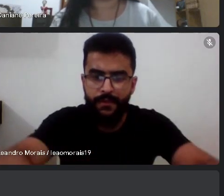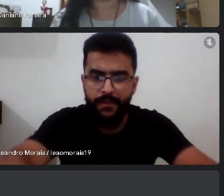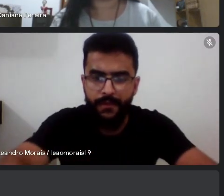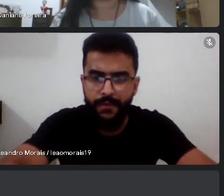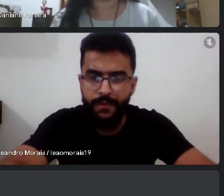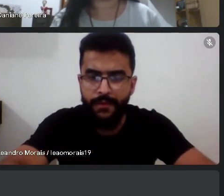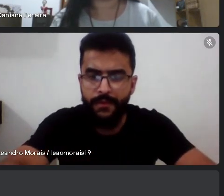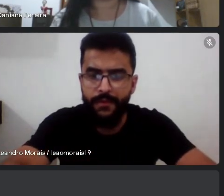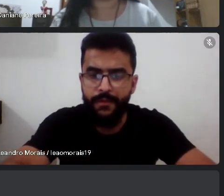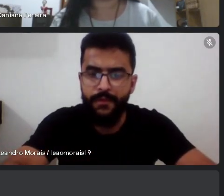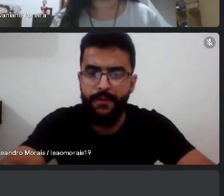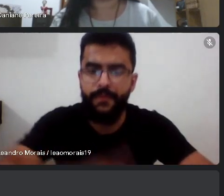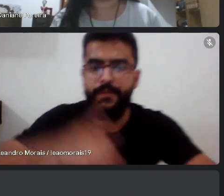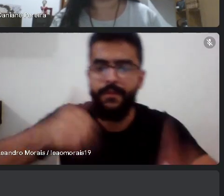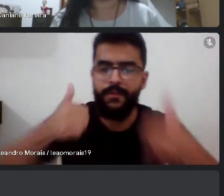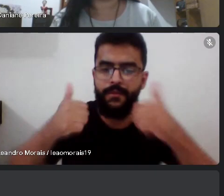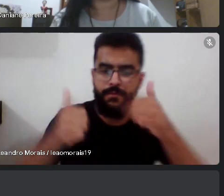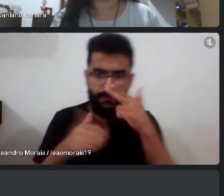Eu posso ir, Leni.